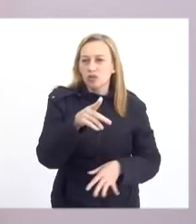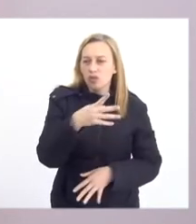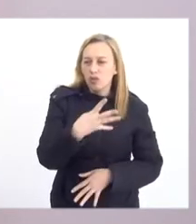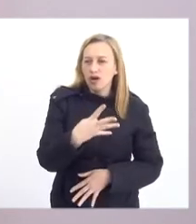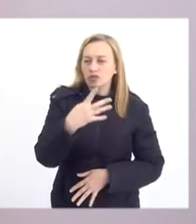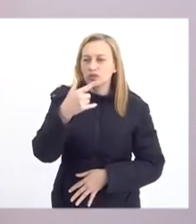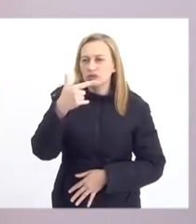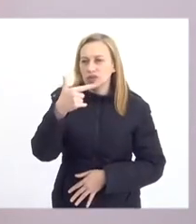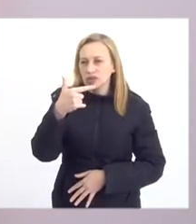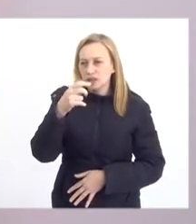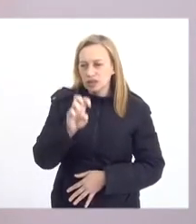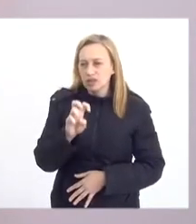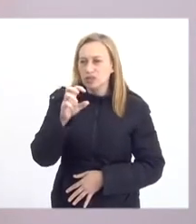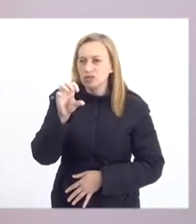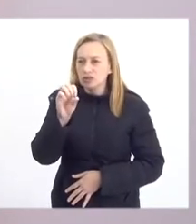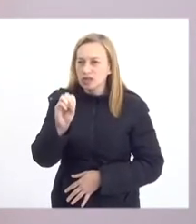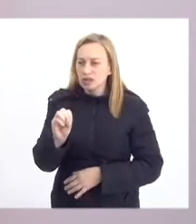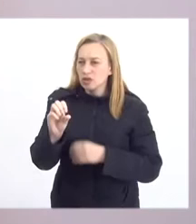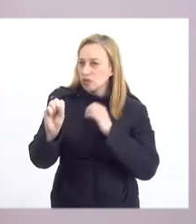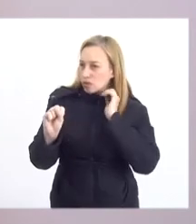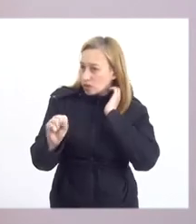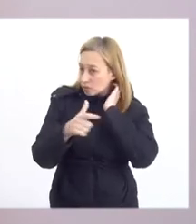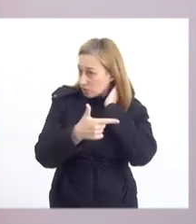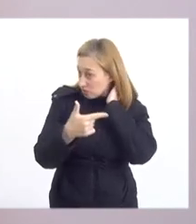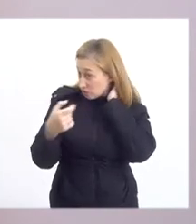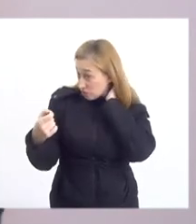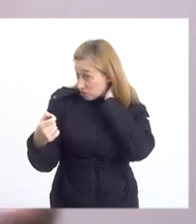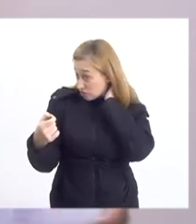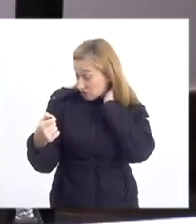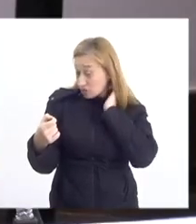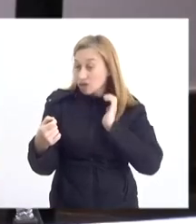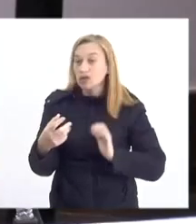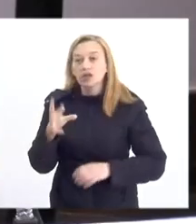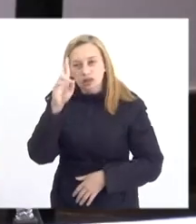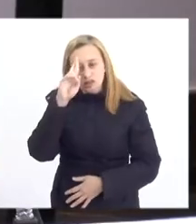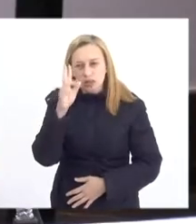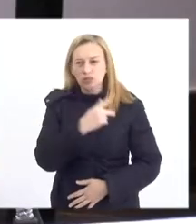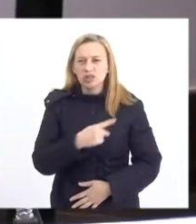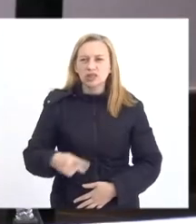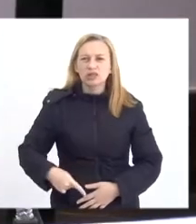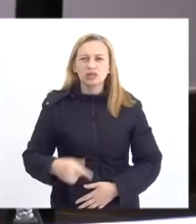3408 de 11 de janeiro de 2005. Senhor presidente. Deputado Luiz Paulo, eu queria